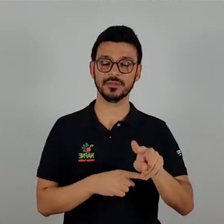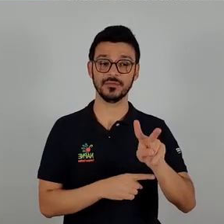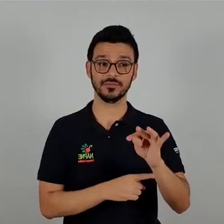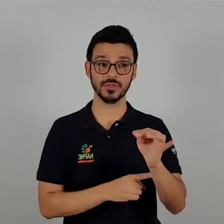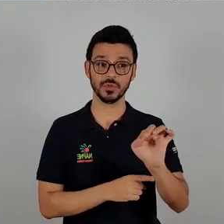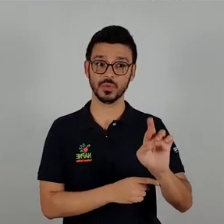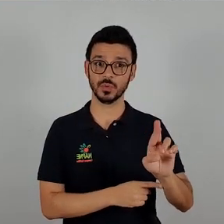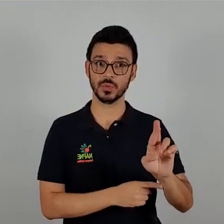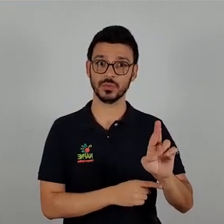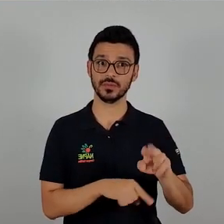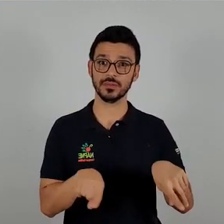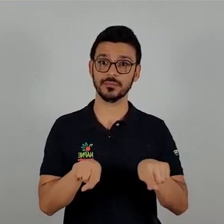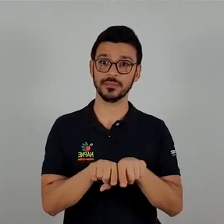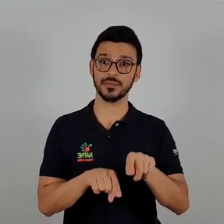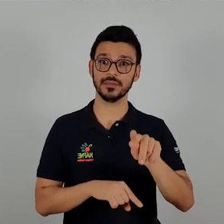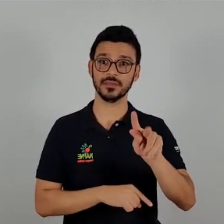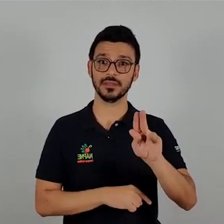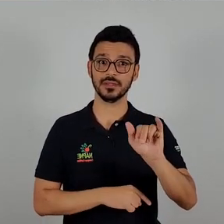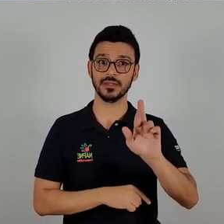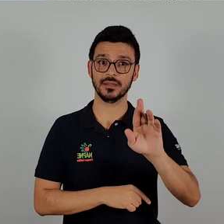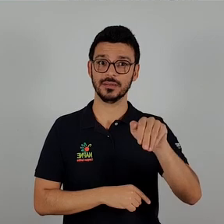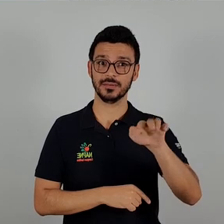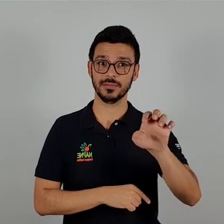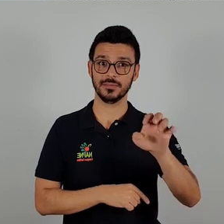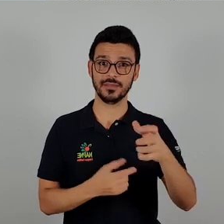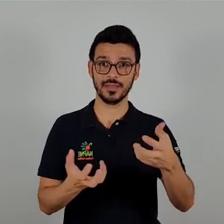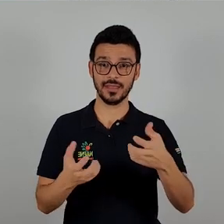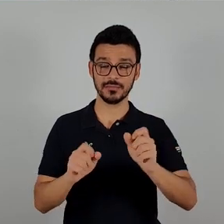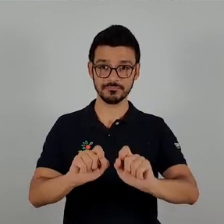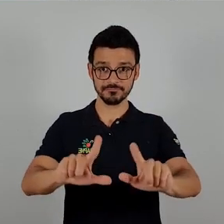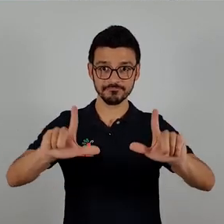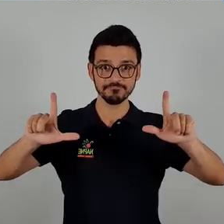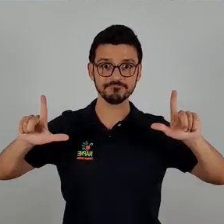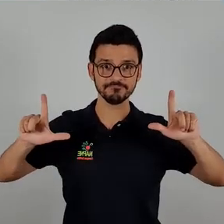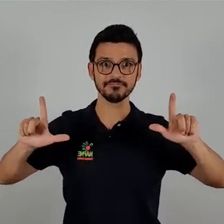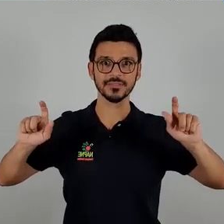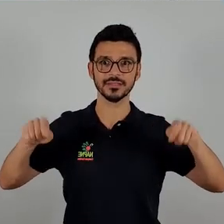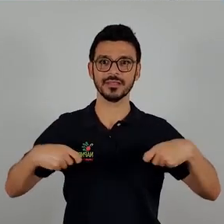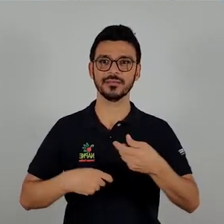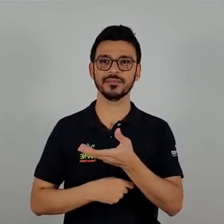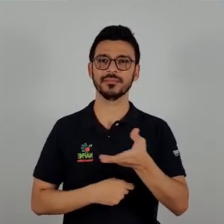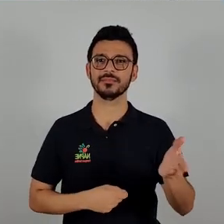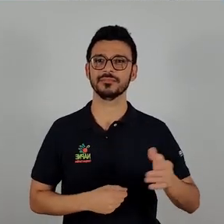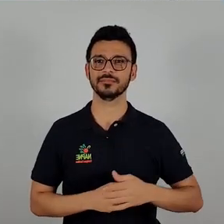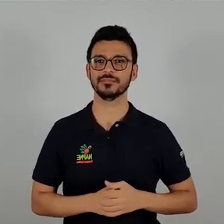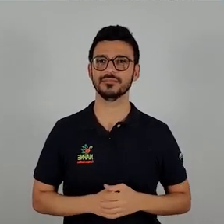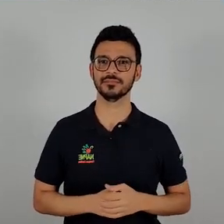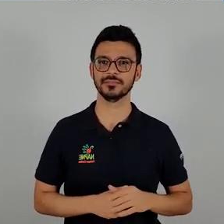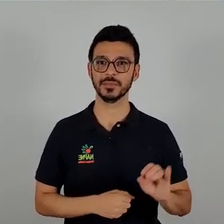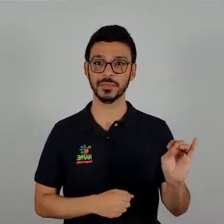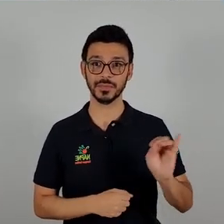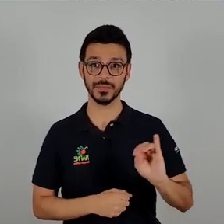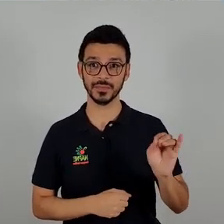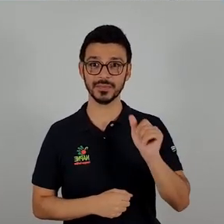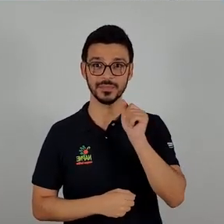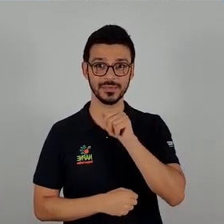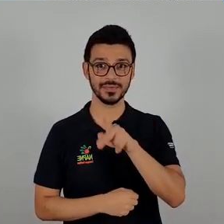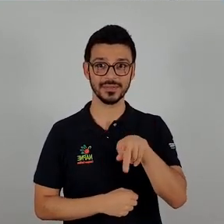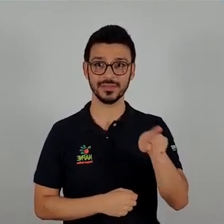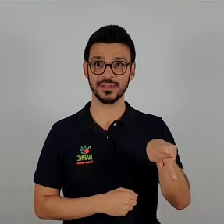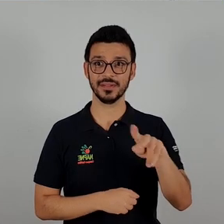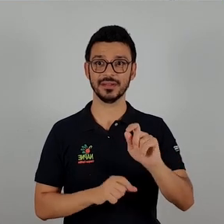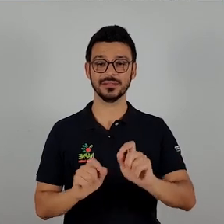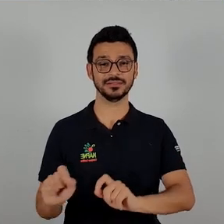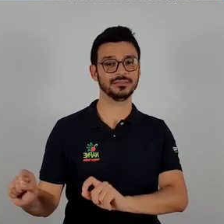tentar compensar, mas achei a aula super interessante, viu? Foi bem legal. Digo mesmo, professor, eu também estou pelo computador, eu não tenho muita webcam,